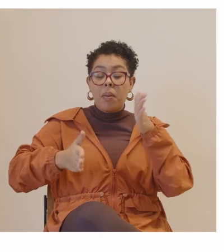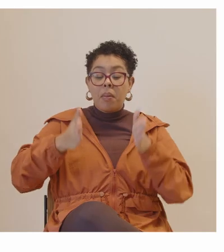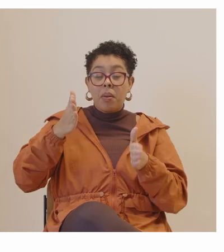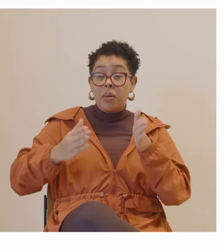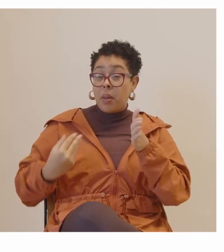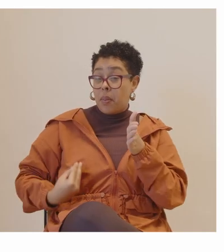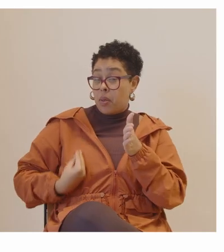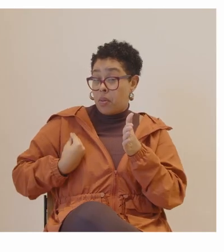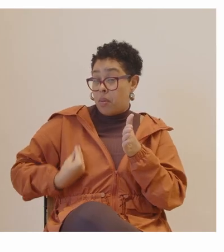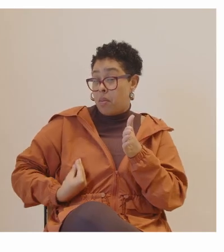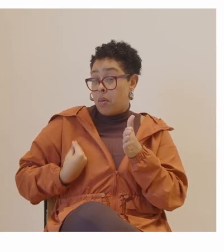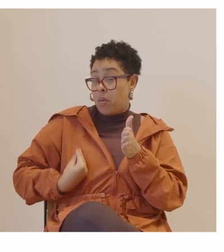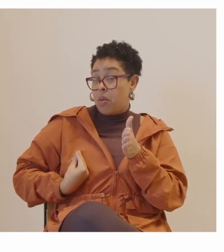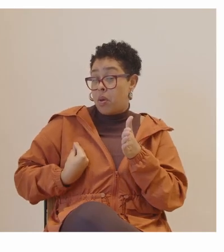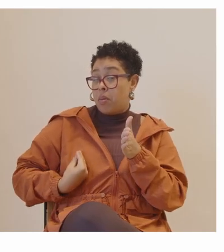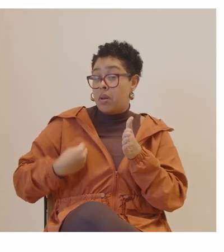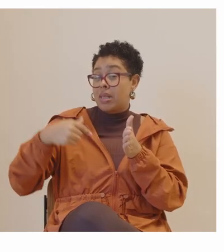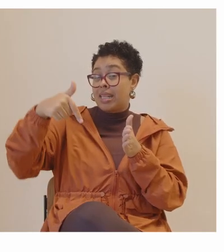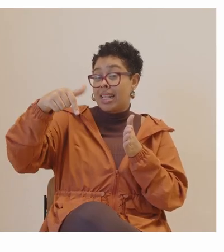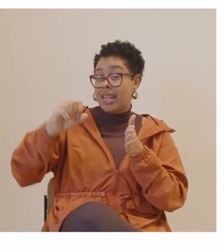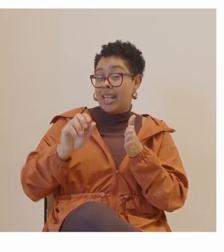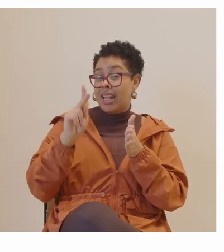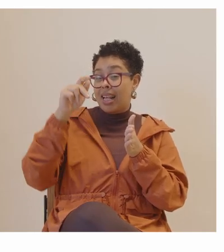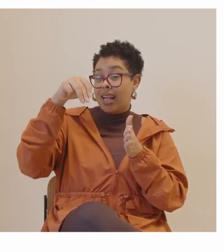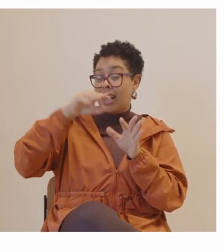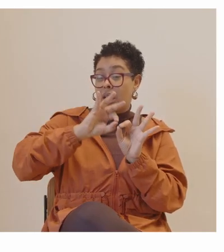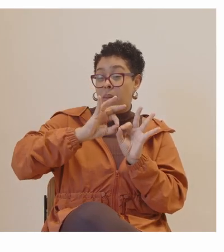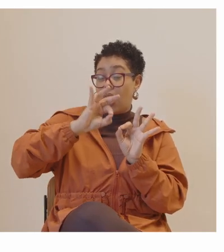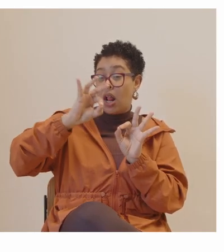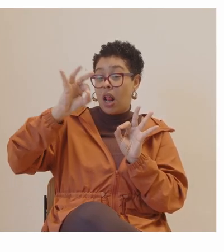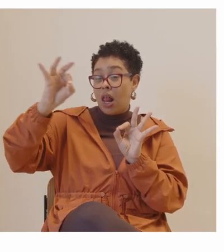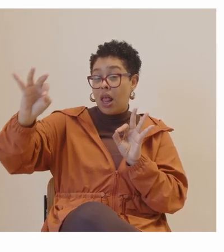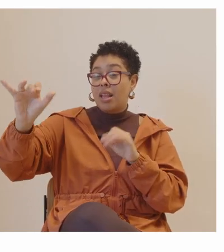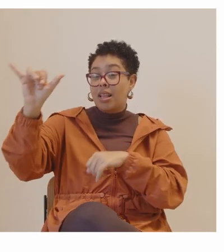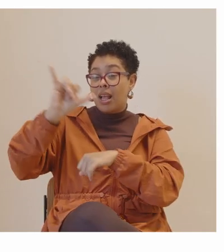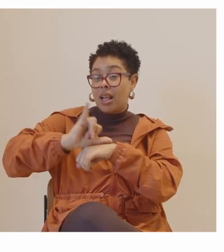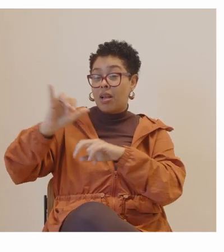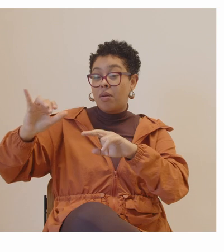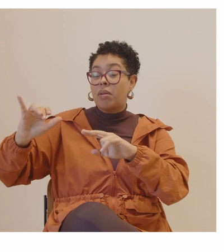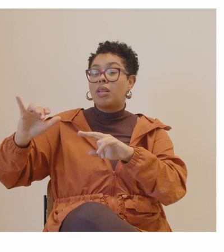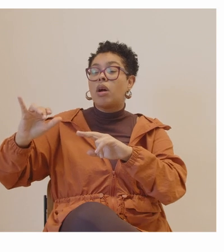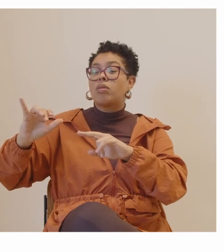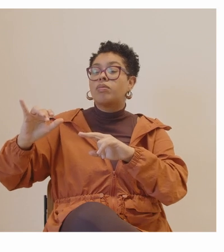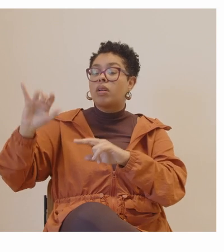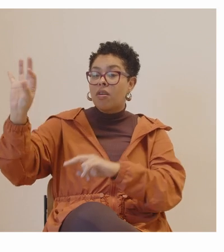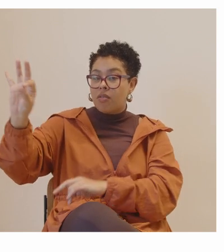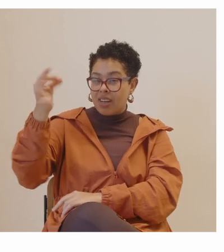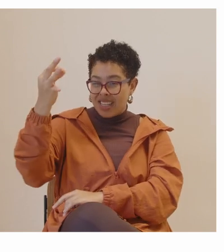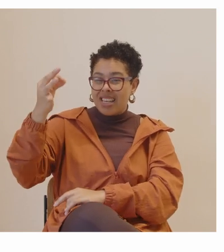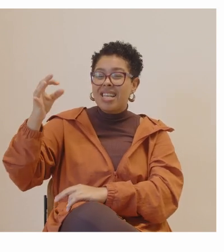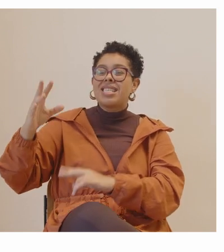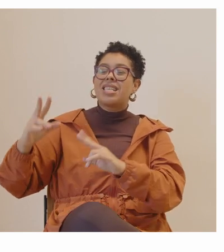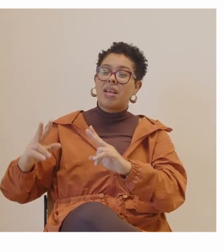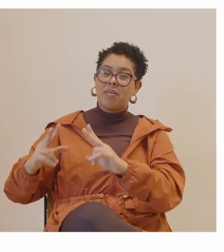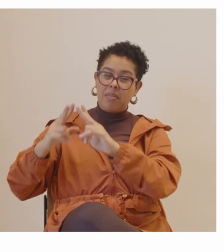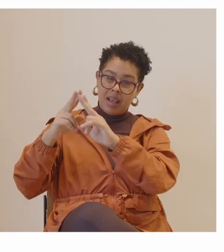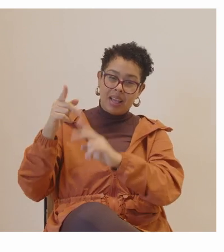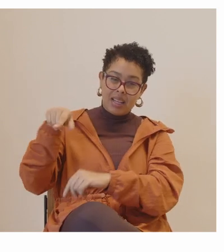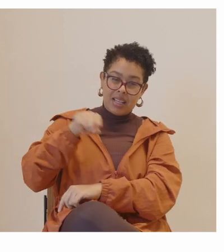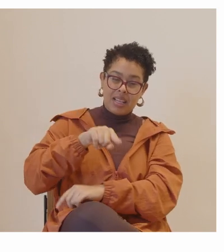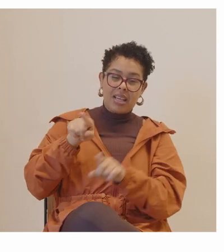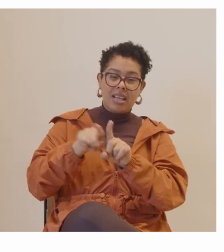a 70 quilômetros da capital francesa, né, em Giverny, num vilarejo rural. A sua coleção de